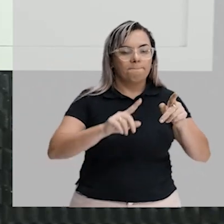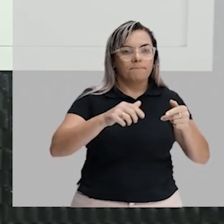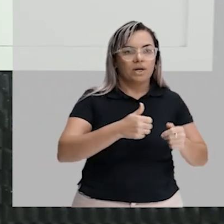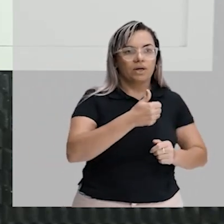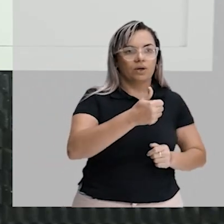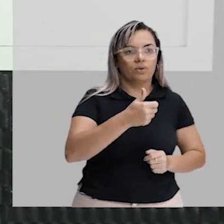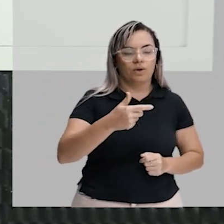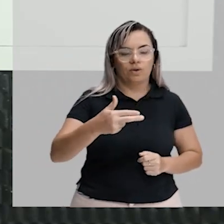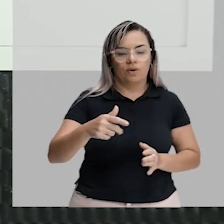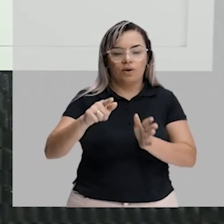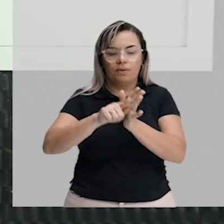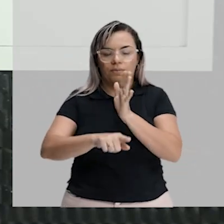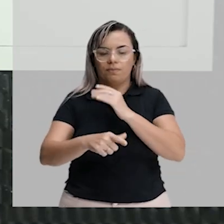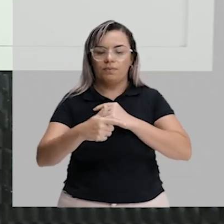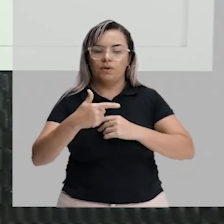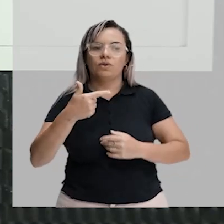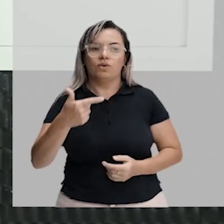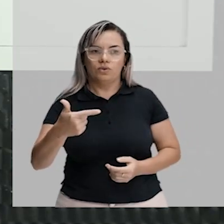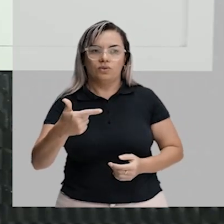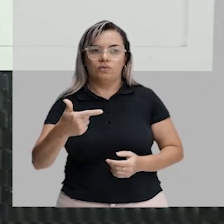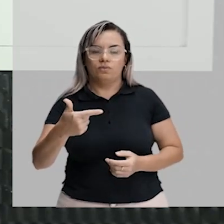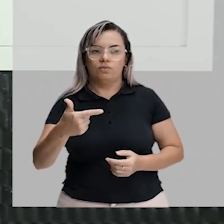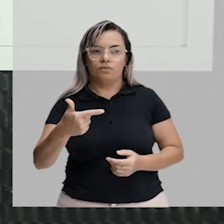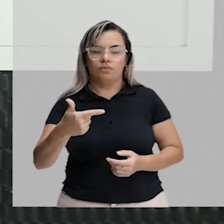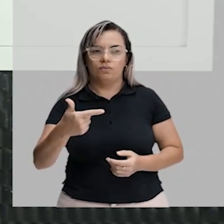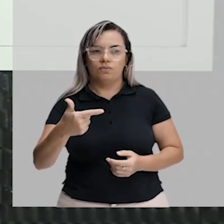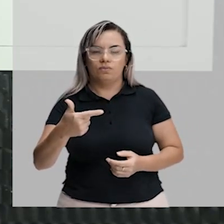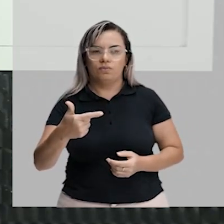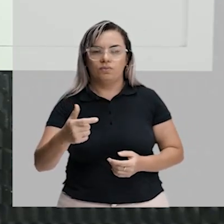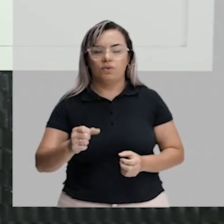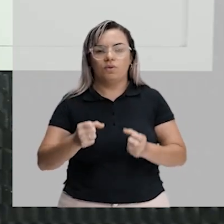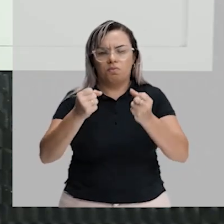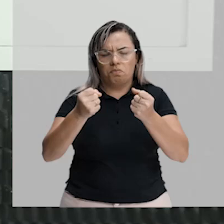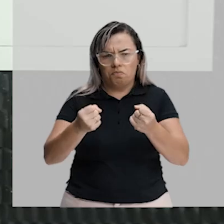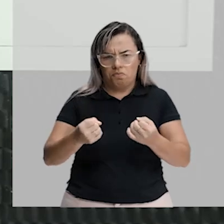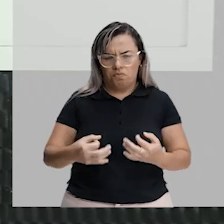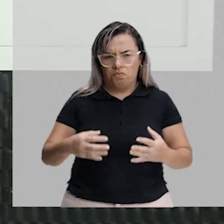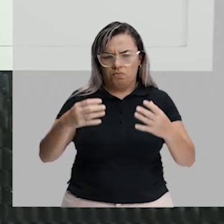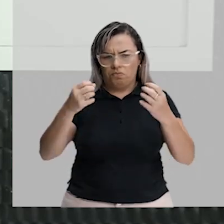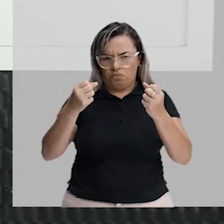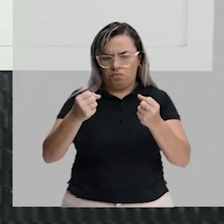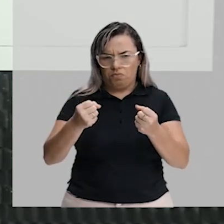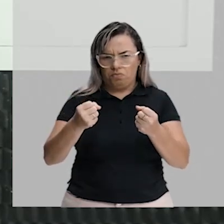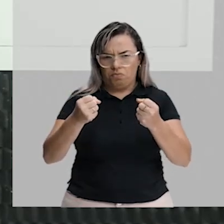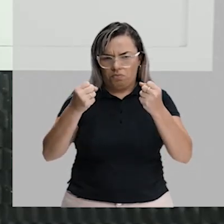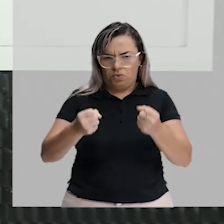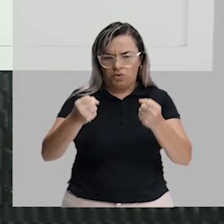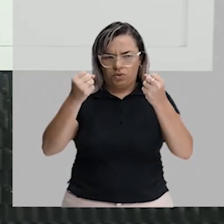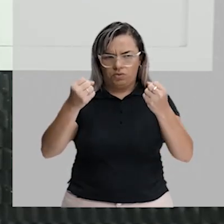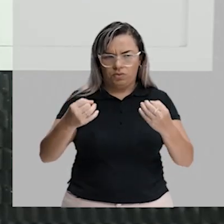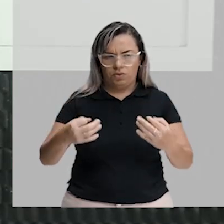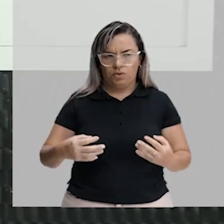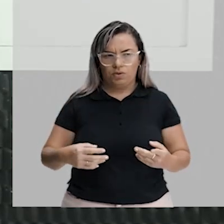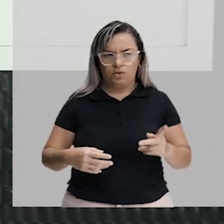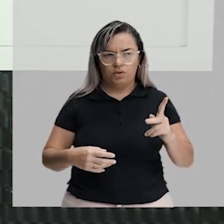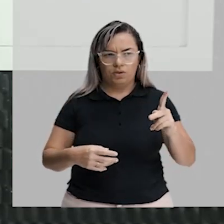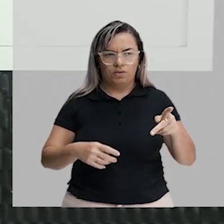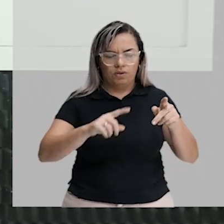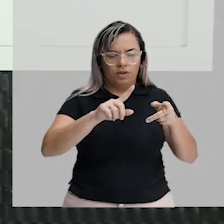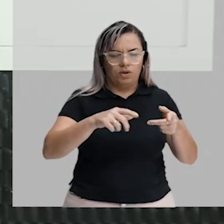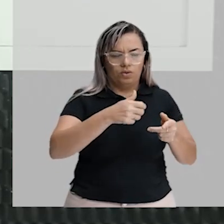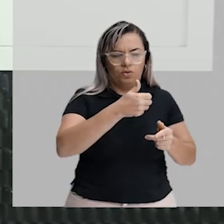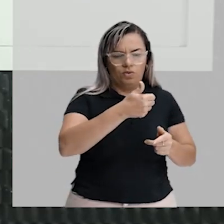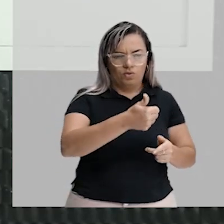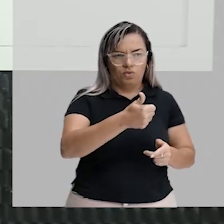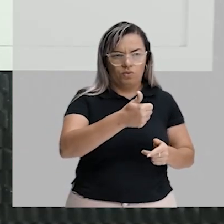Ou seja, o valor numérico de 1 é menos 2. Eu posso dizer que 1 é raiz do polinômio? Não. Por